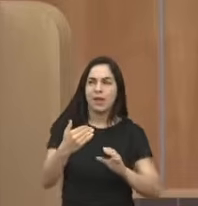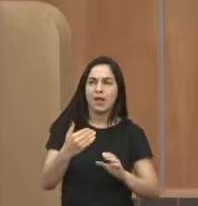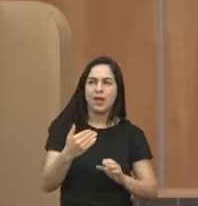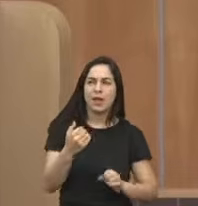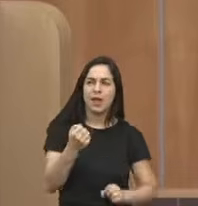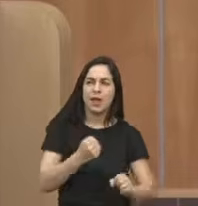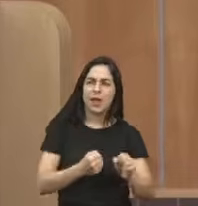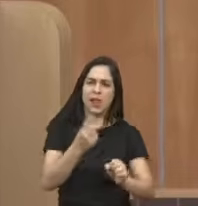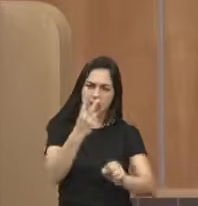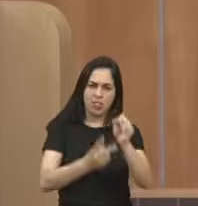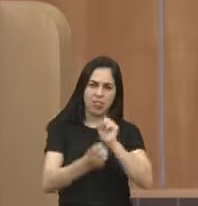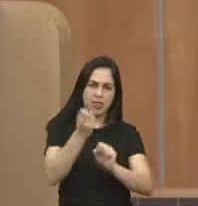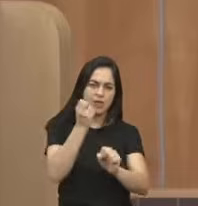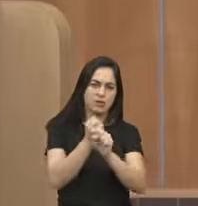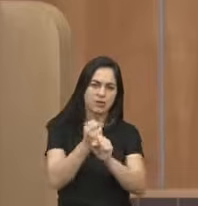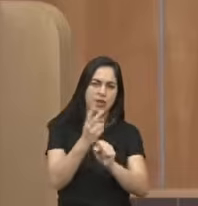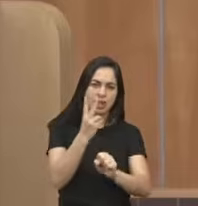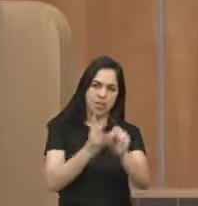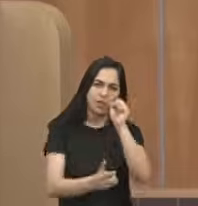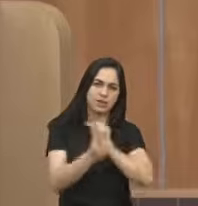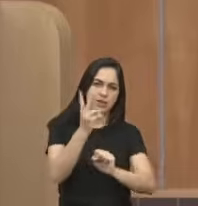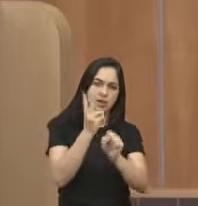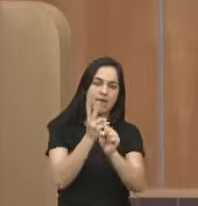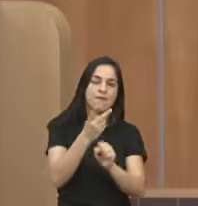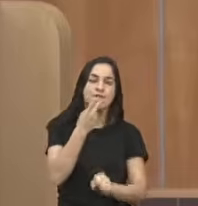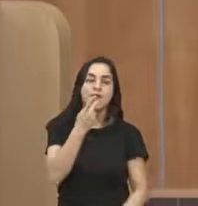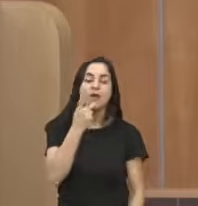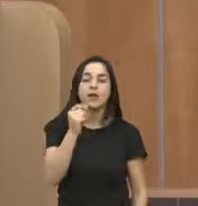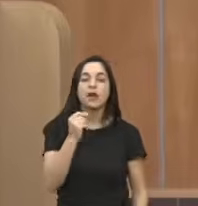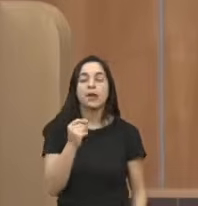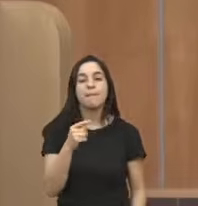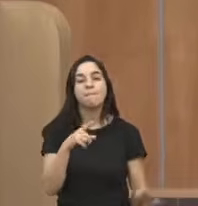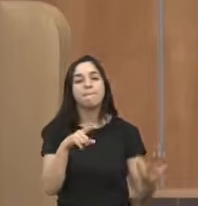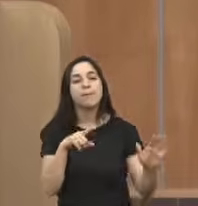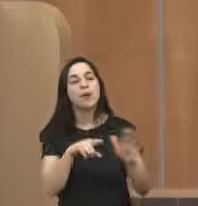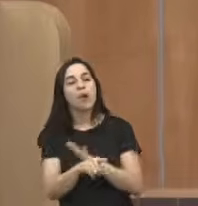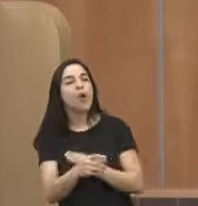retrasado, falando para mim como que ela fazia para ser coveira.